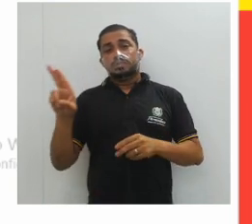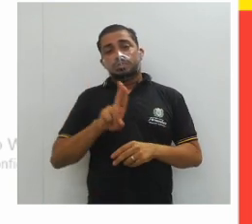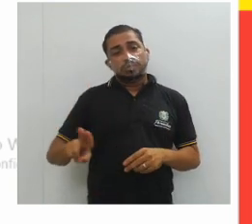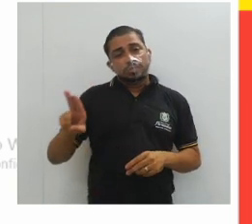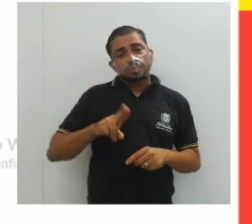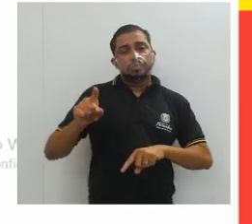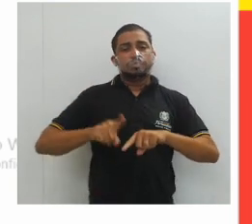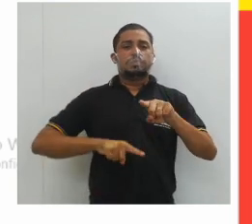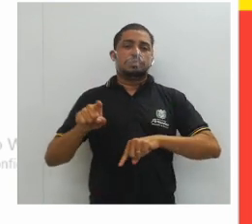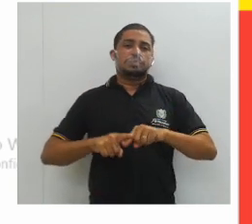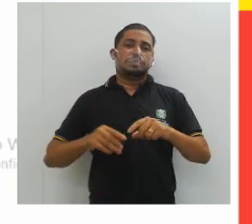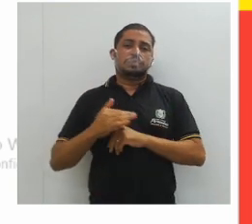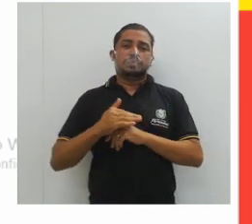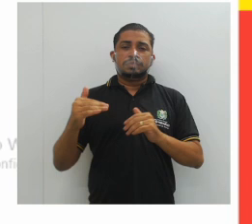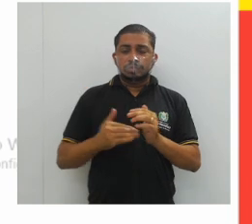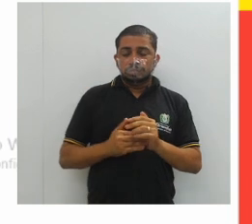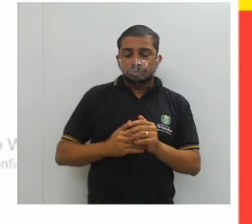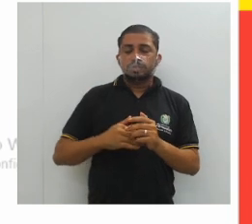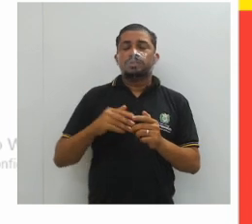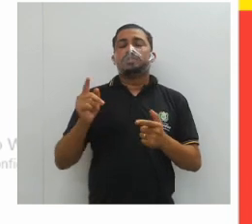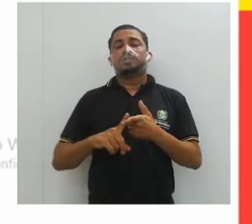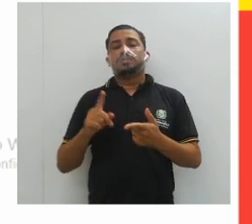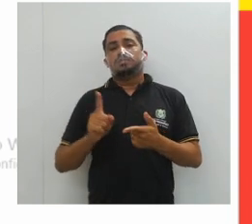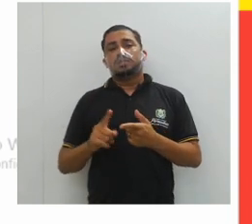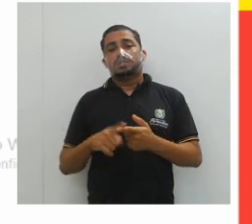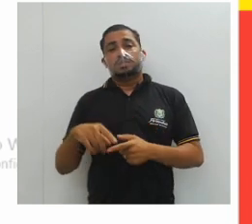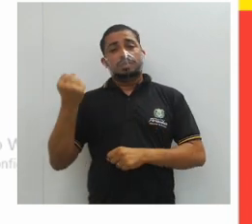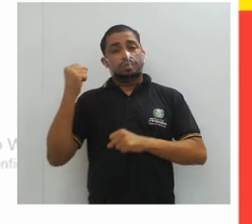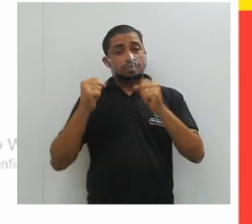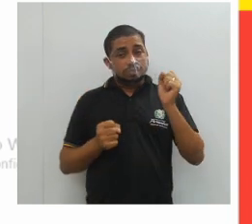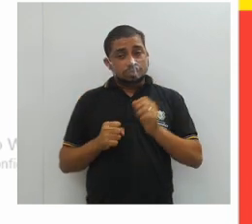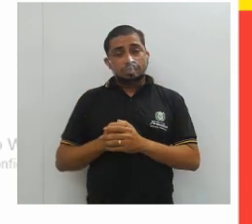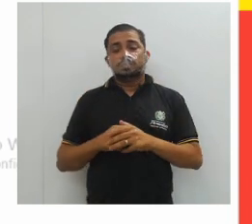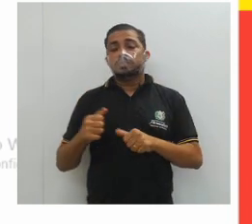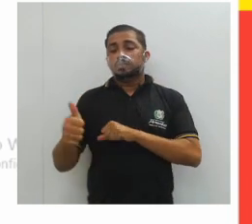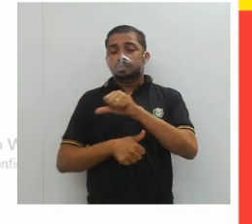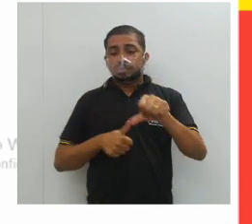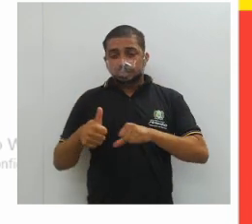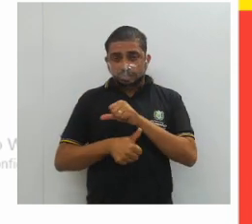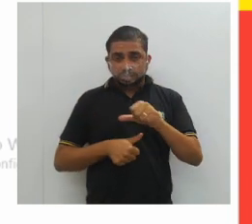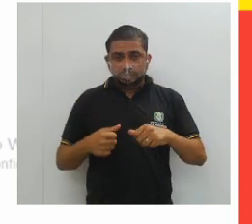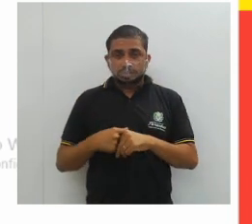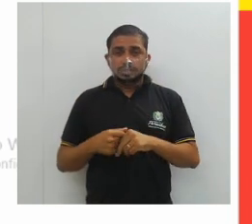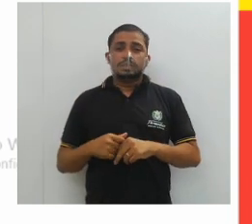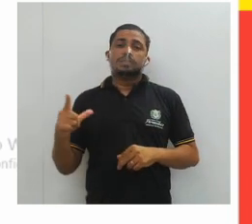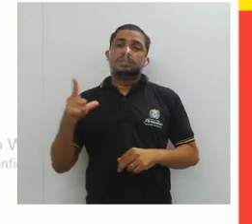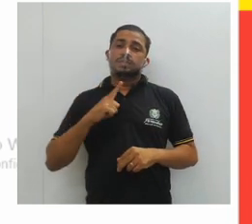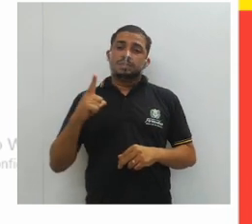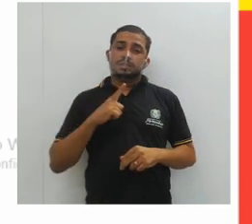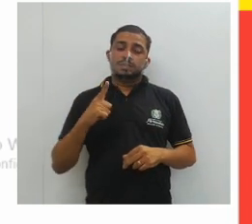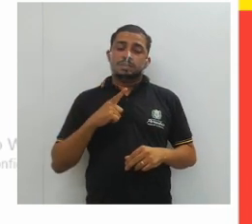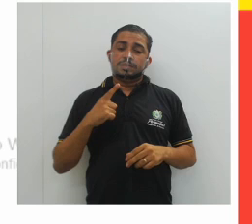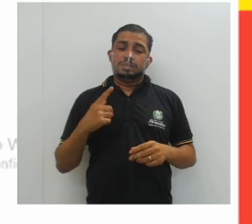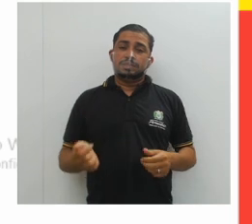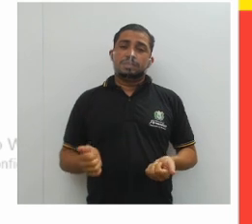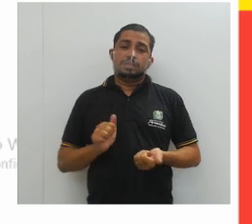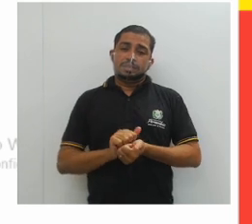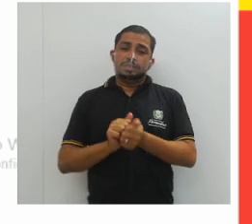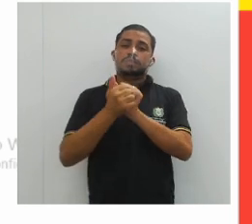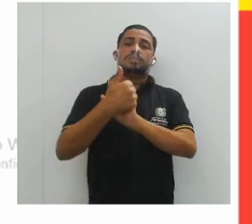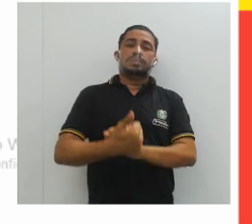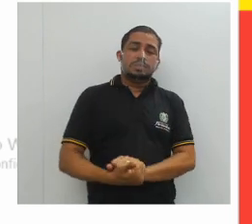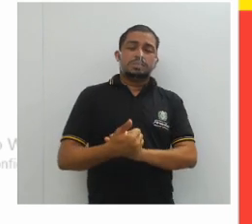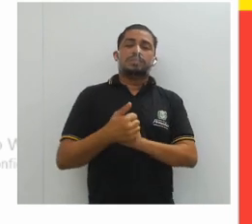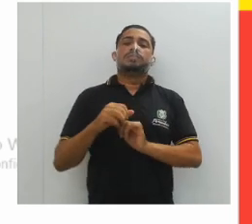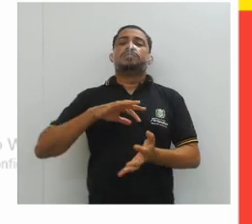desses produtos todos. E em meio a toda essa revolução, a cada mudança de revolução, existe uma adequação ao mundo